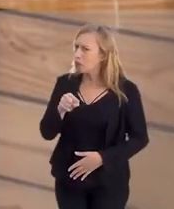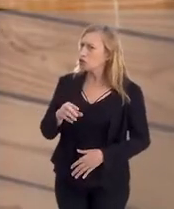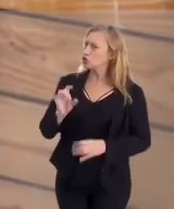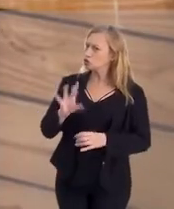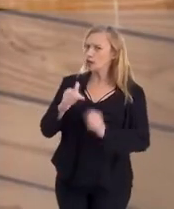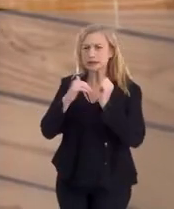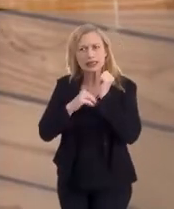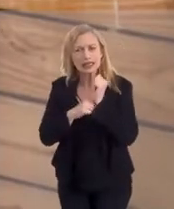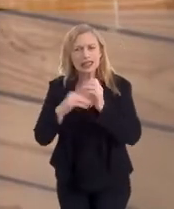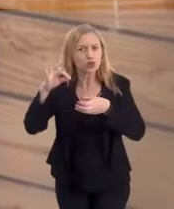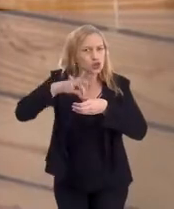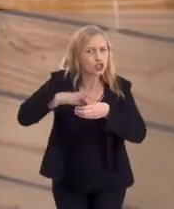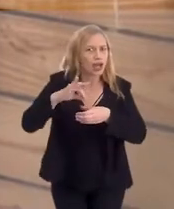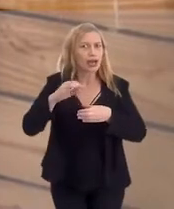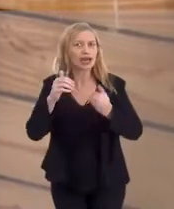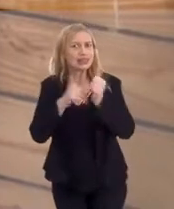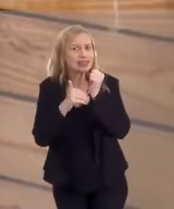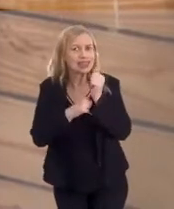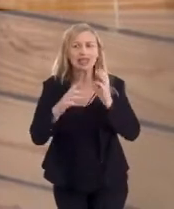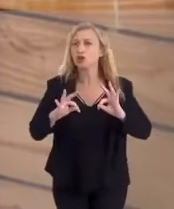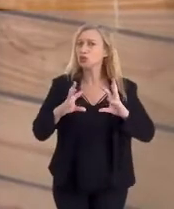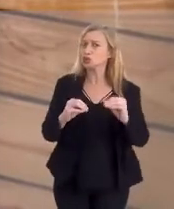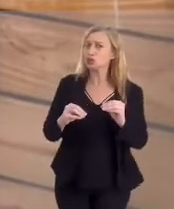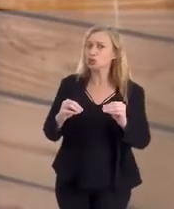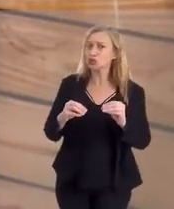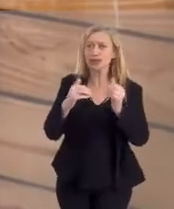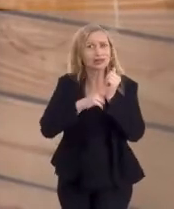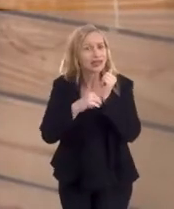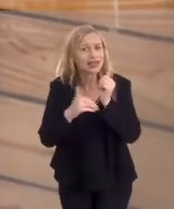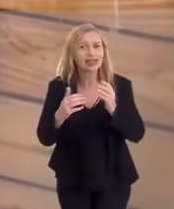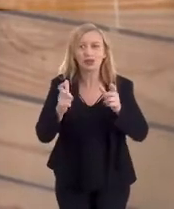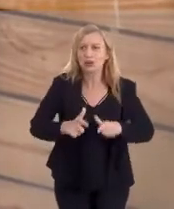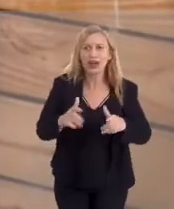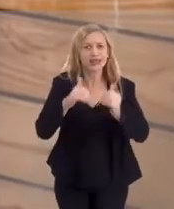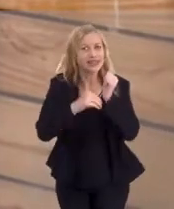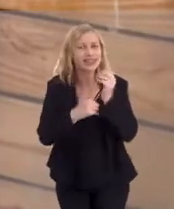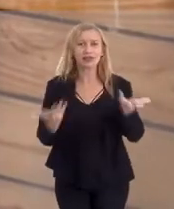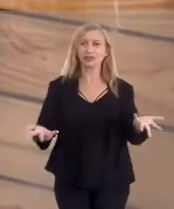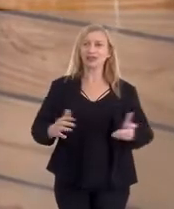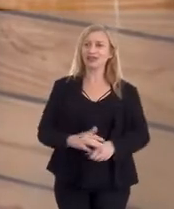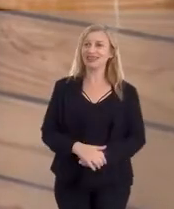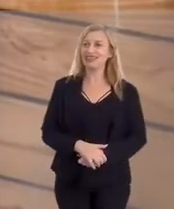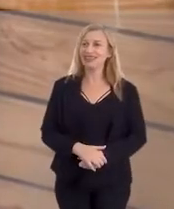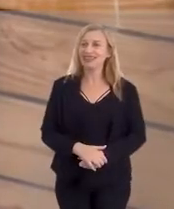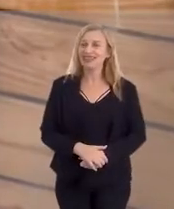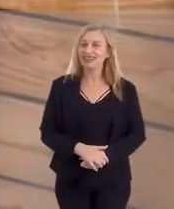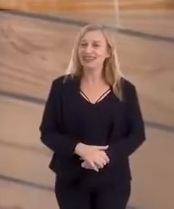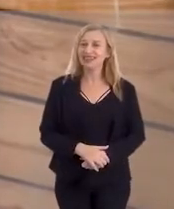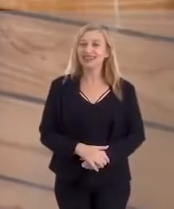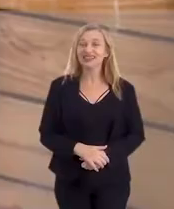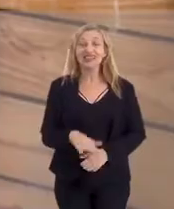catimbó é só segredo. O chá é segredo, as ervas são segredo, o lugar é segredo.